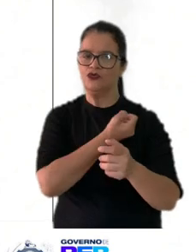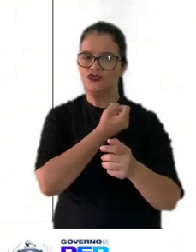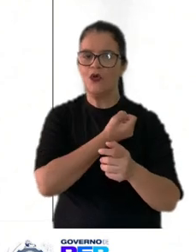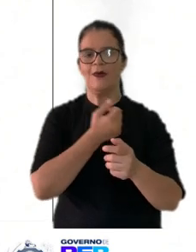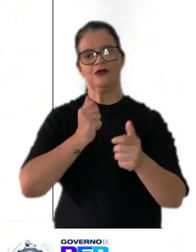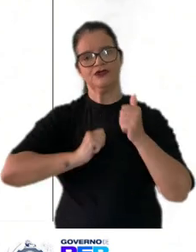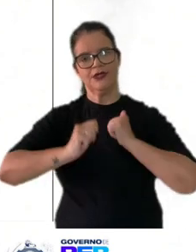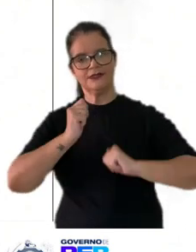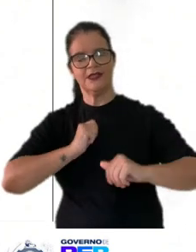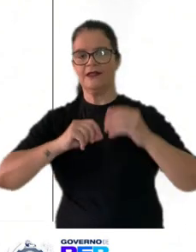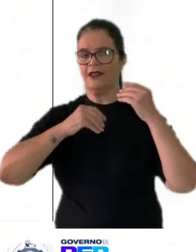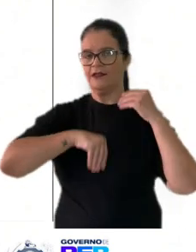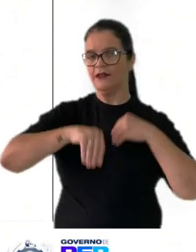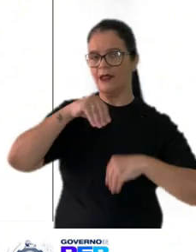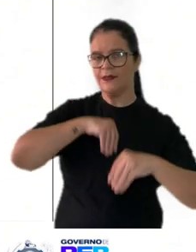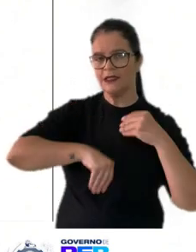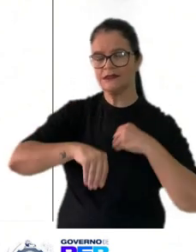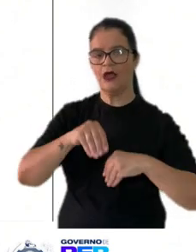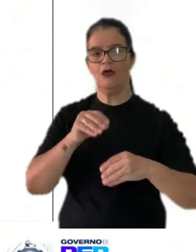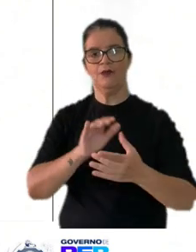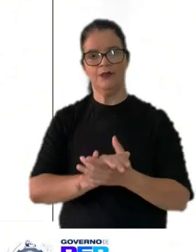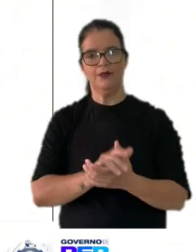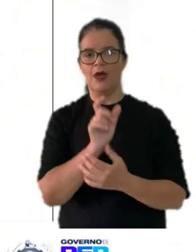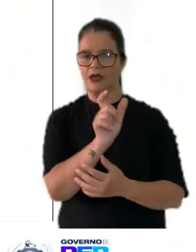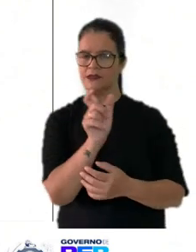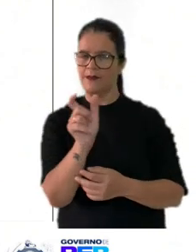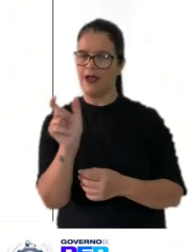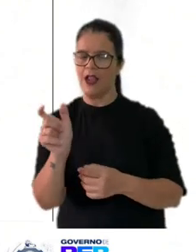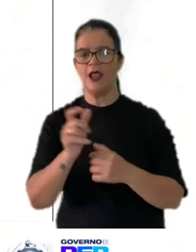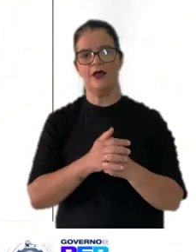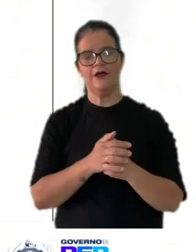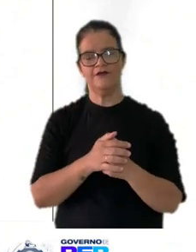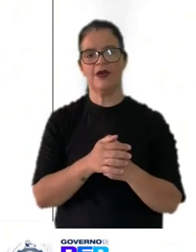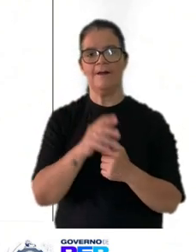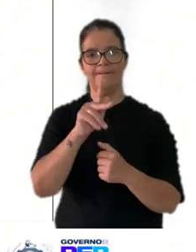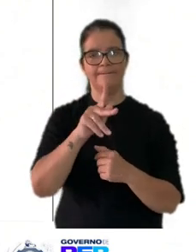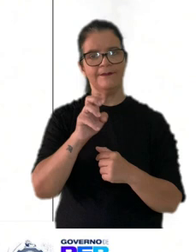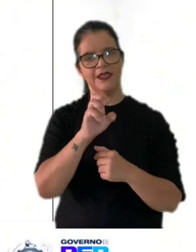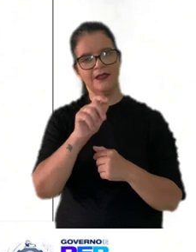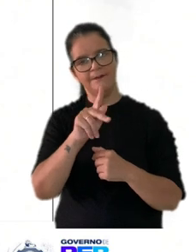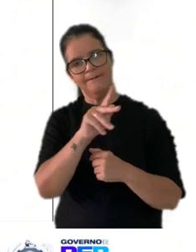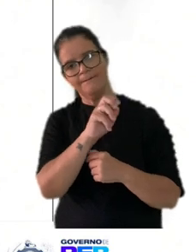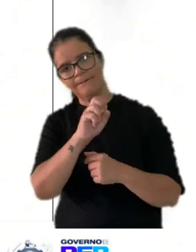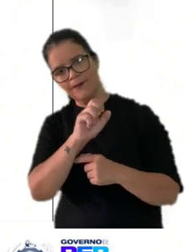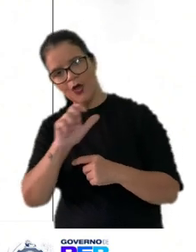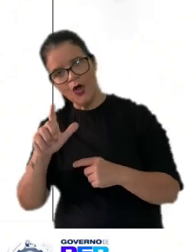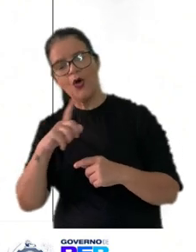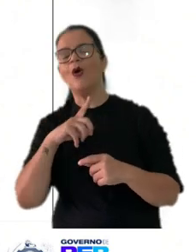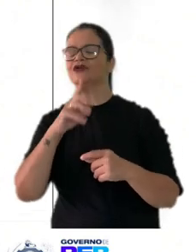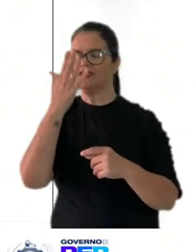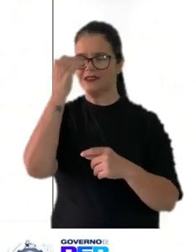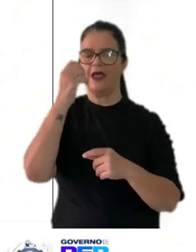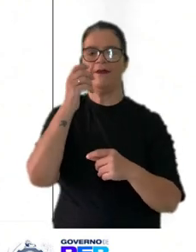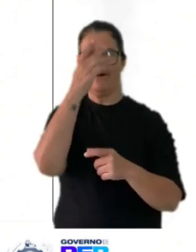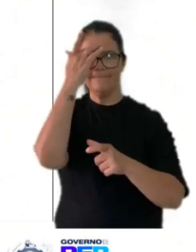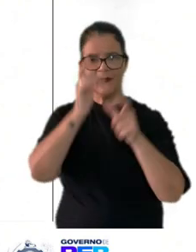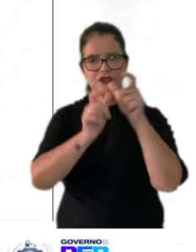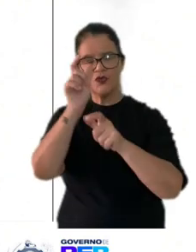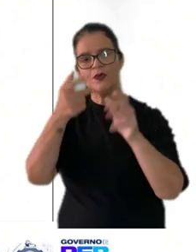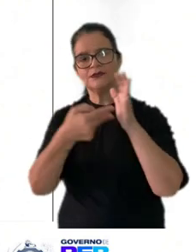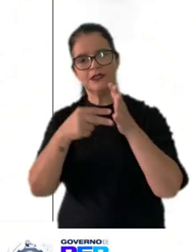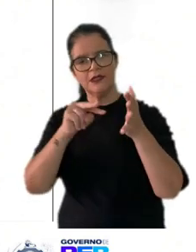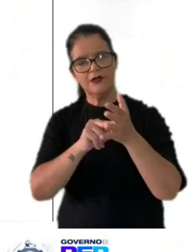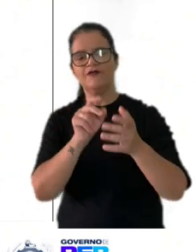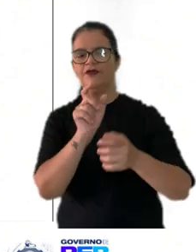become worse among people people a gente sabe que é pessoas então as pessoas who already have these conditions então